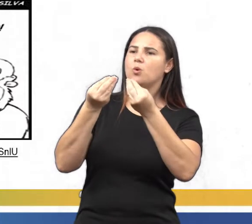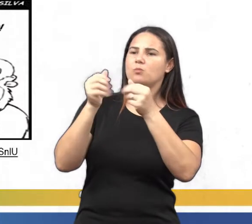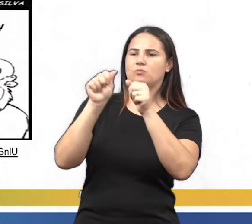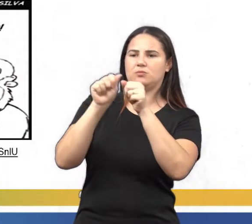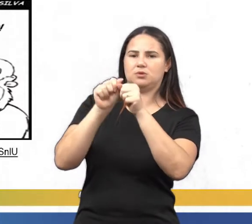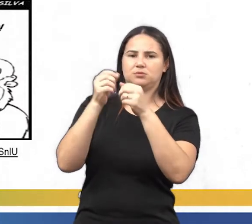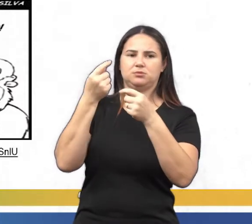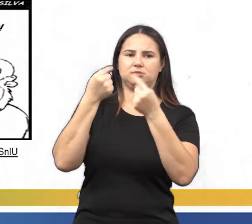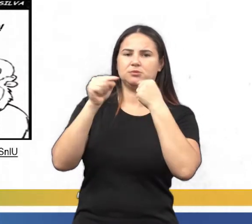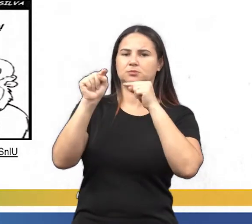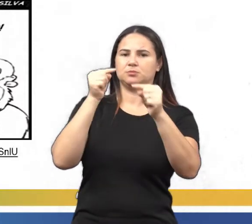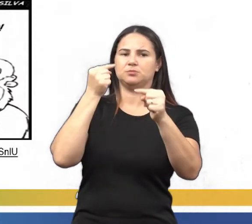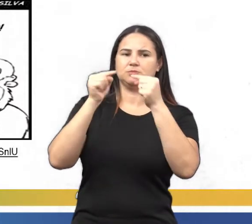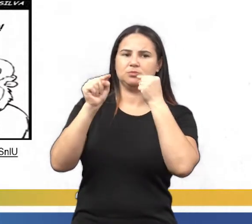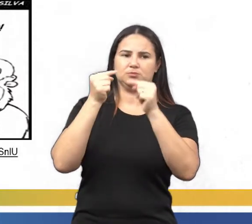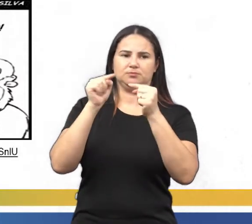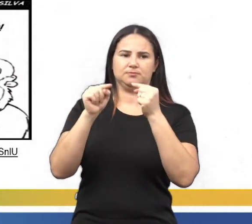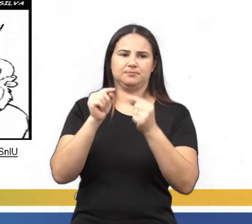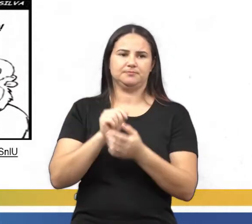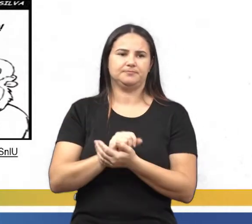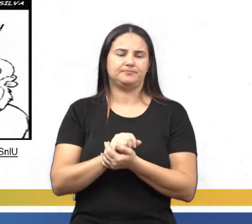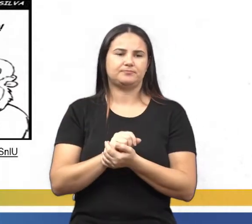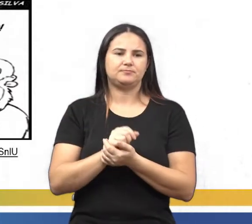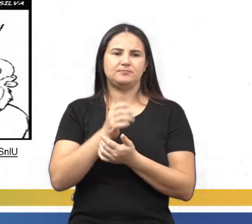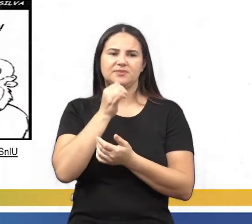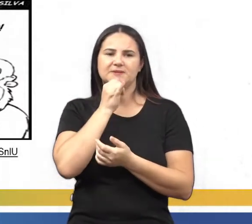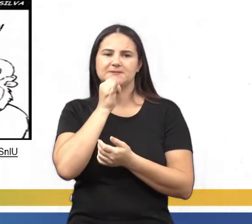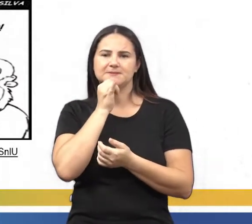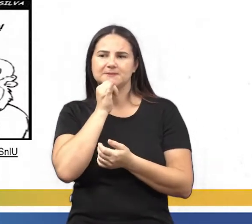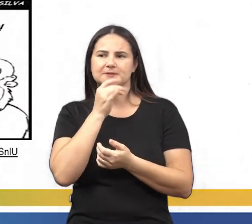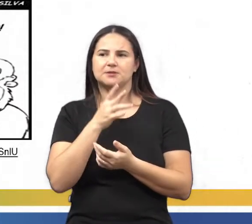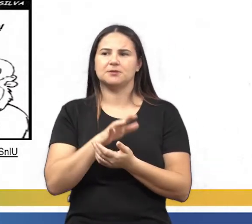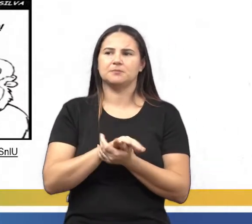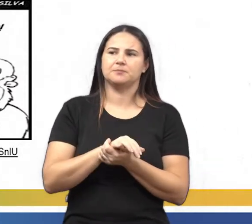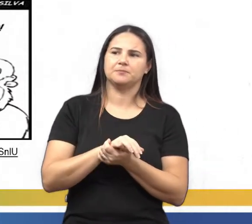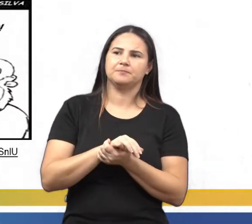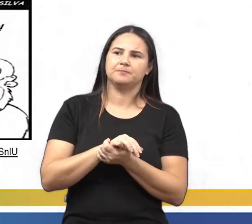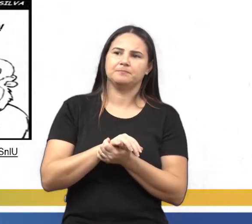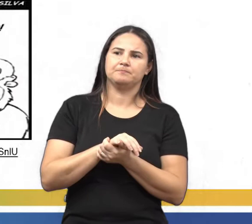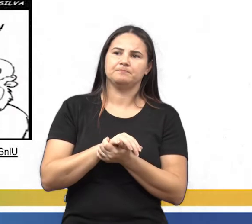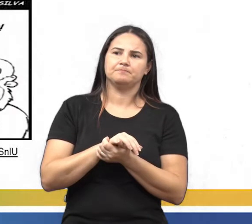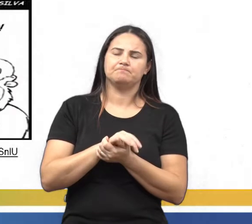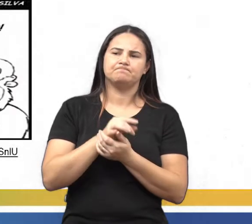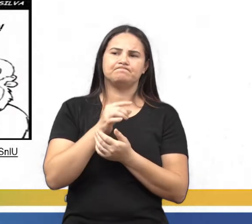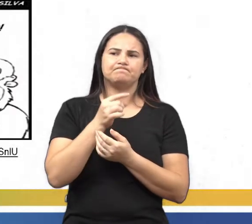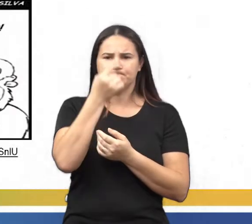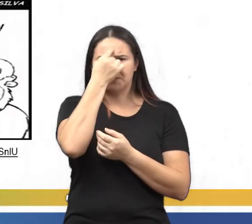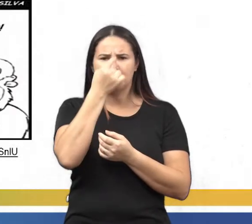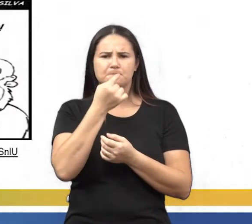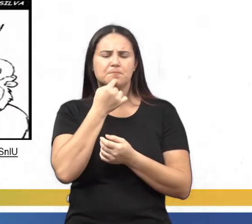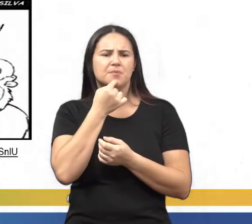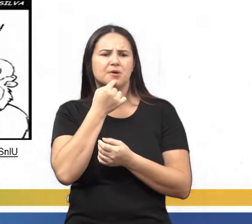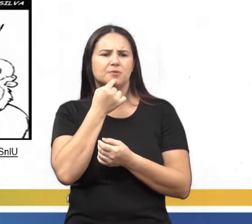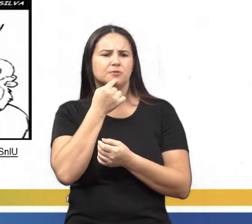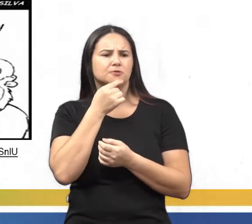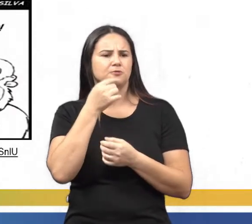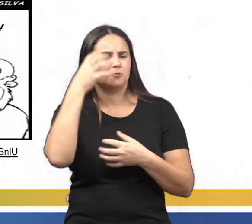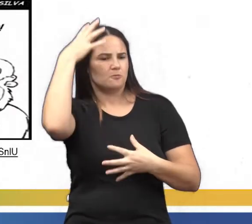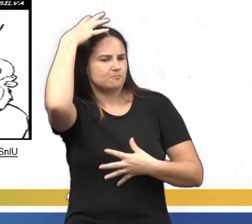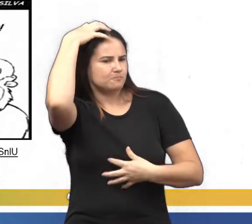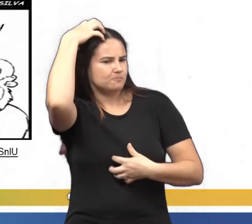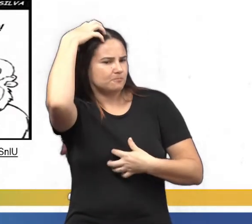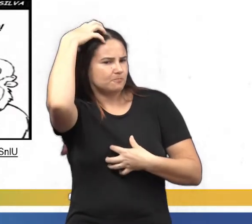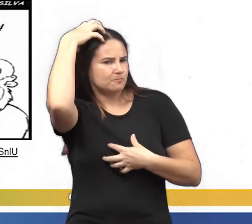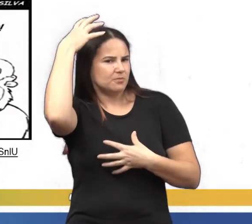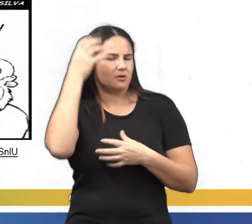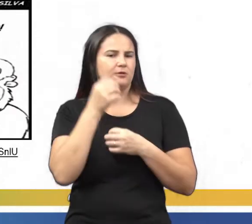é o código explicando o código. Observe aí na tela essa tirinha que é do Obugio, né, o macaquinho. Ele fala bem